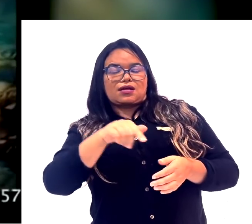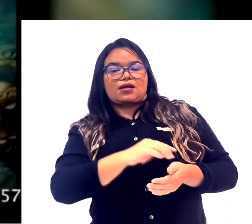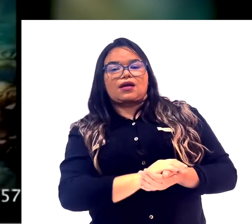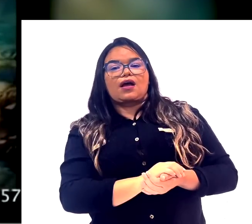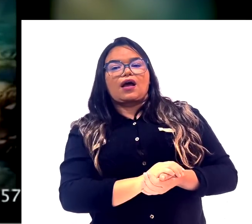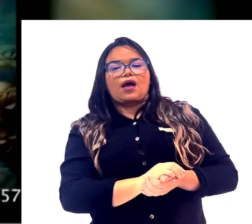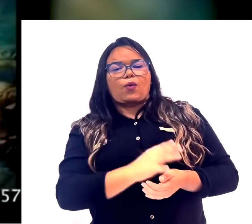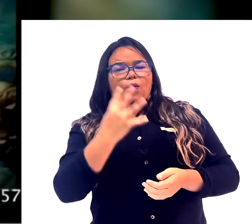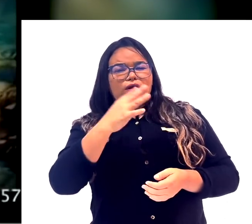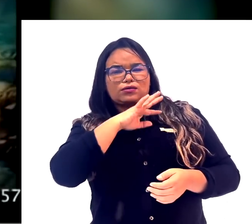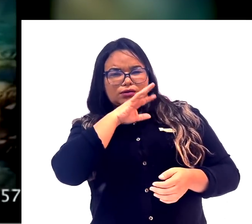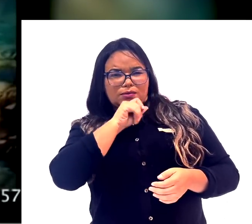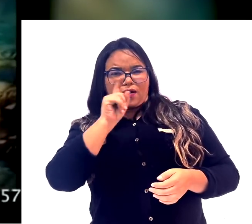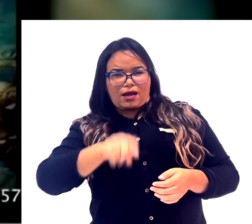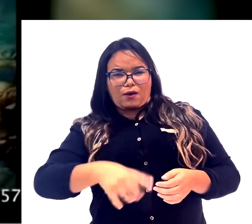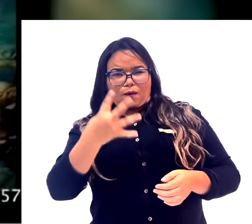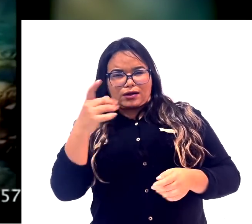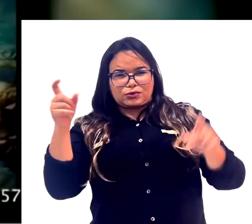Bruxelas.